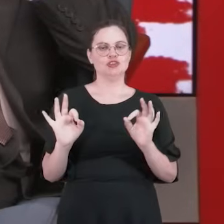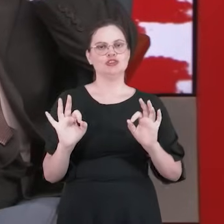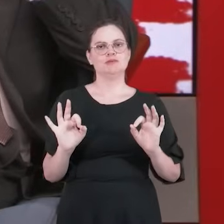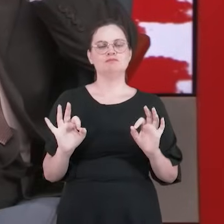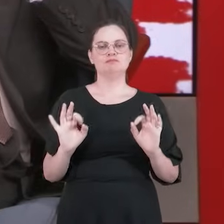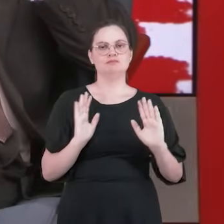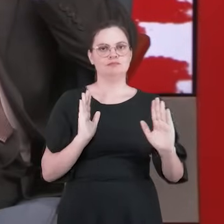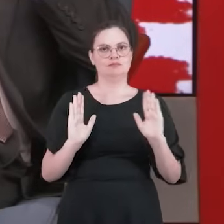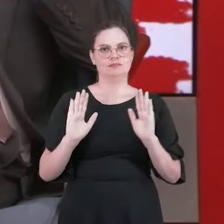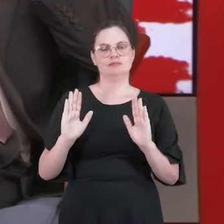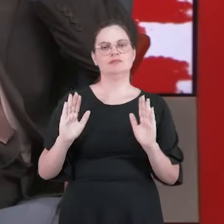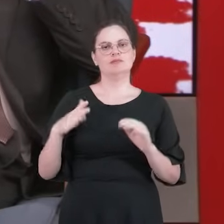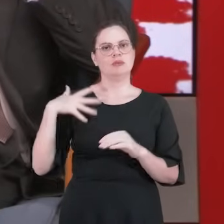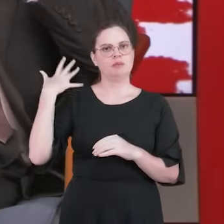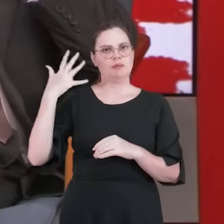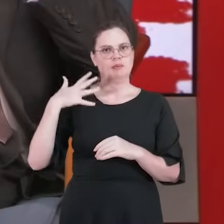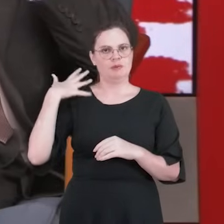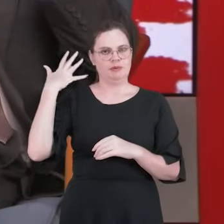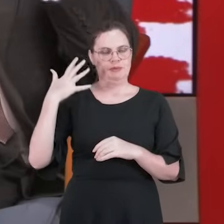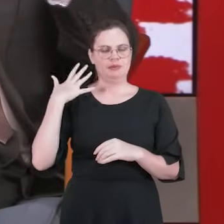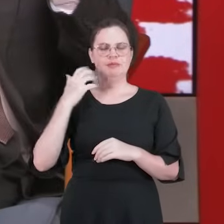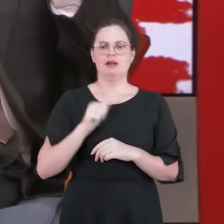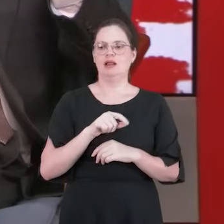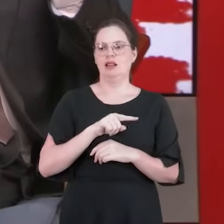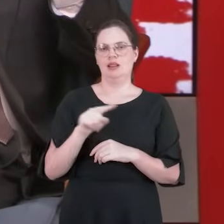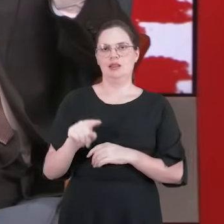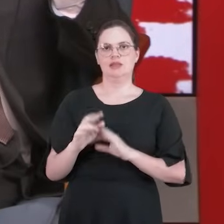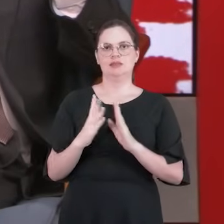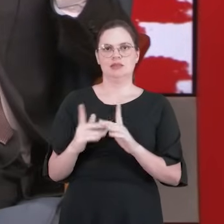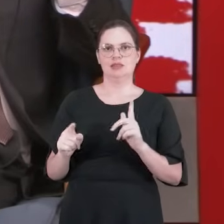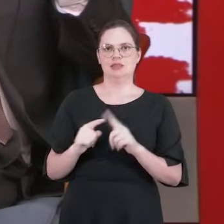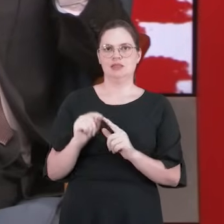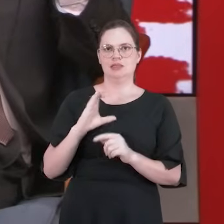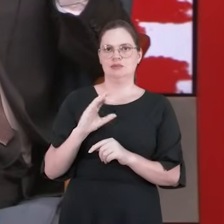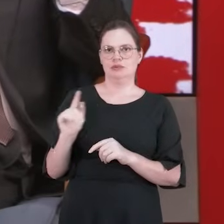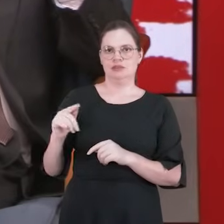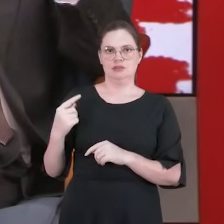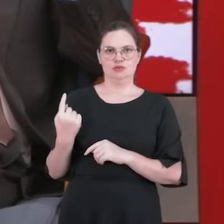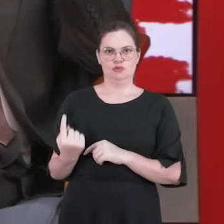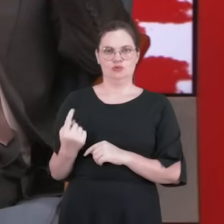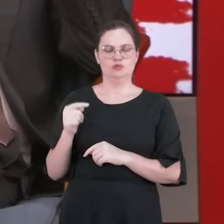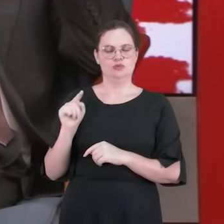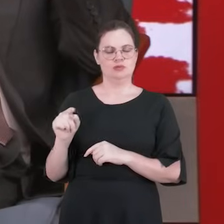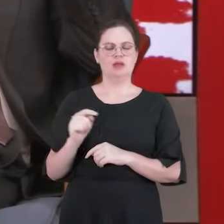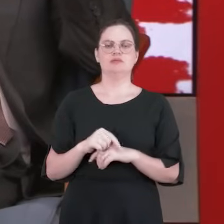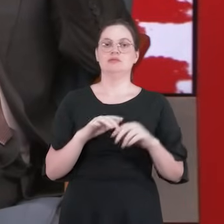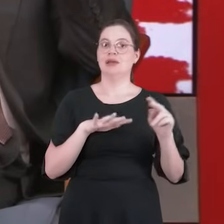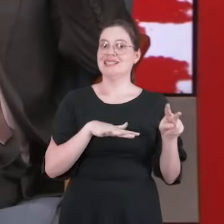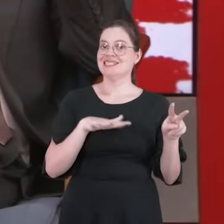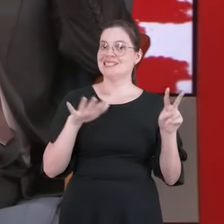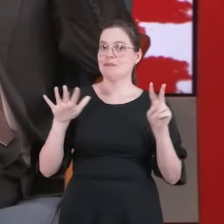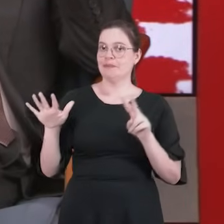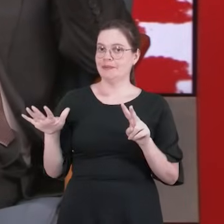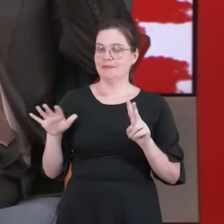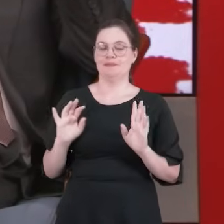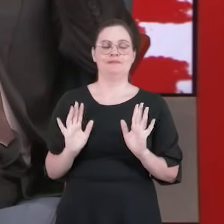o período de mensagens da igreja de Campo Grande.